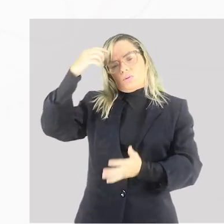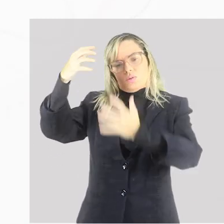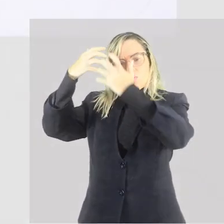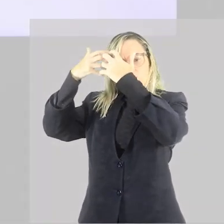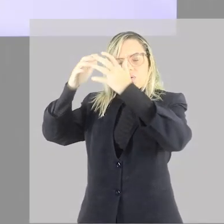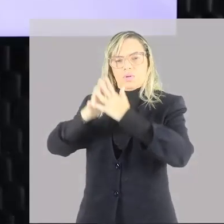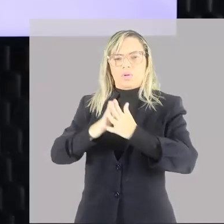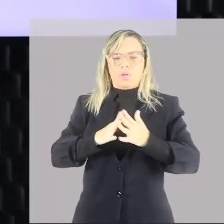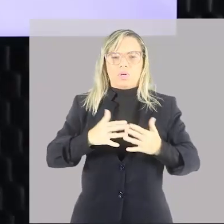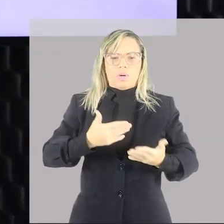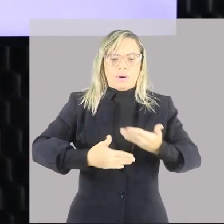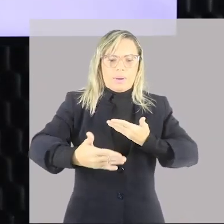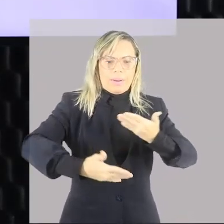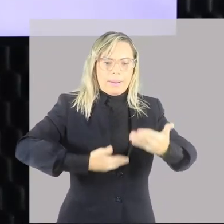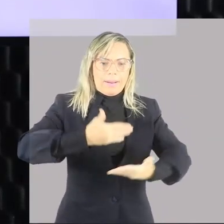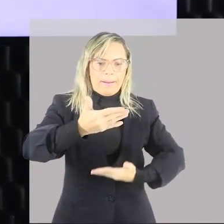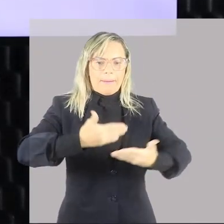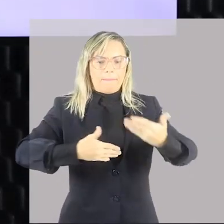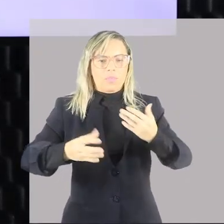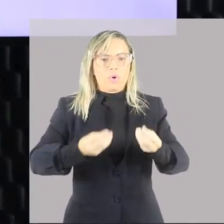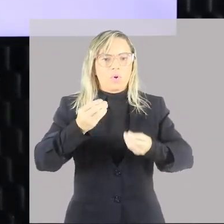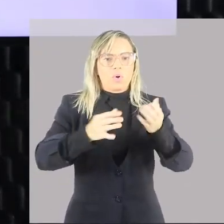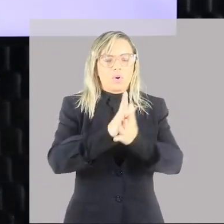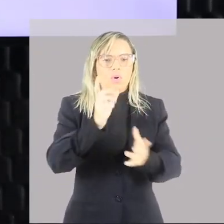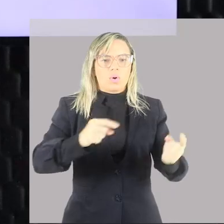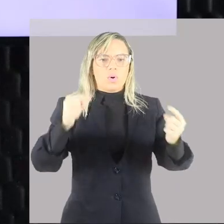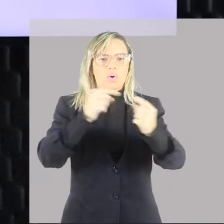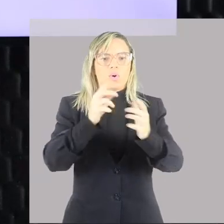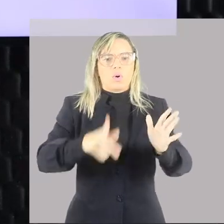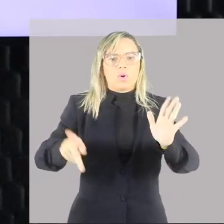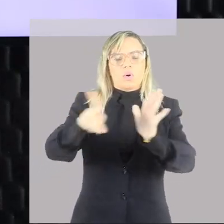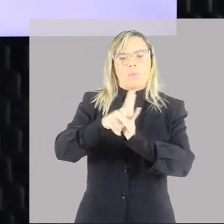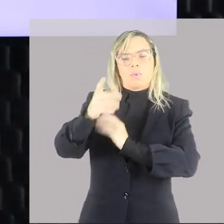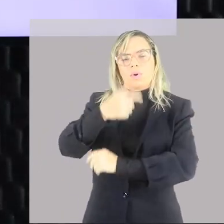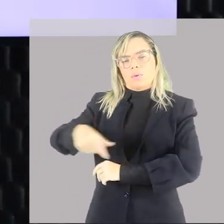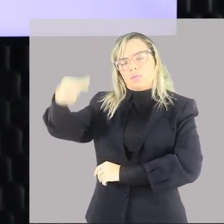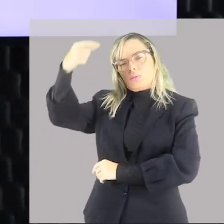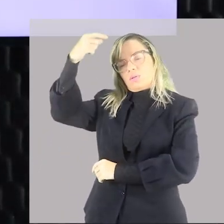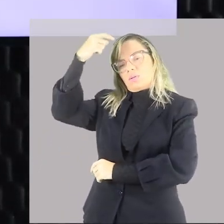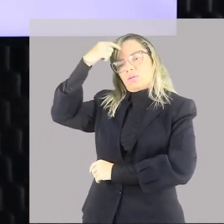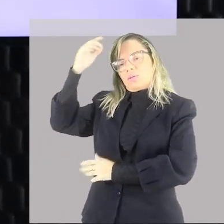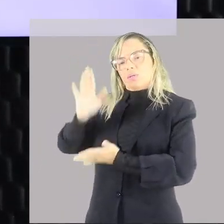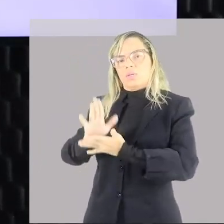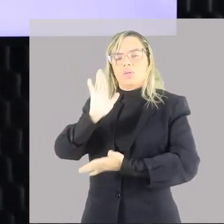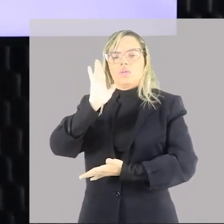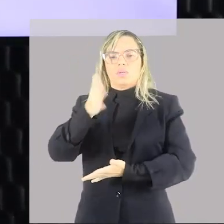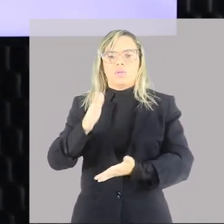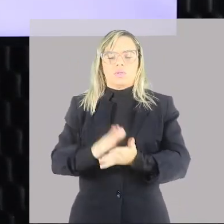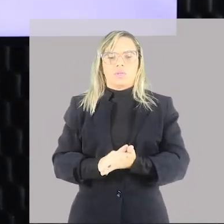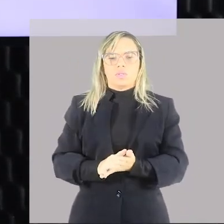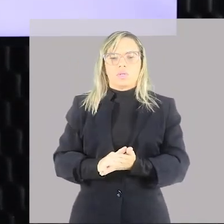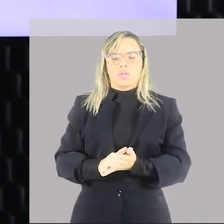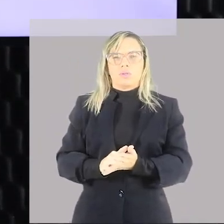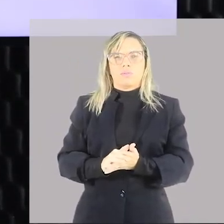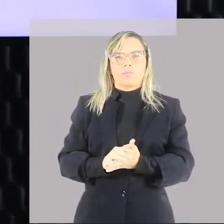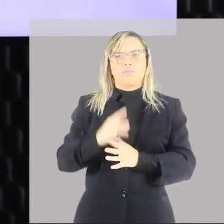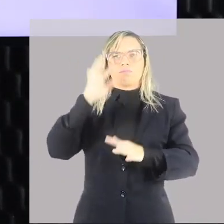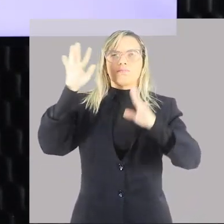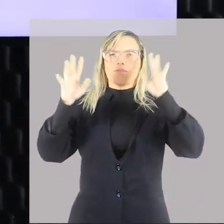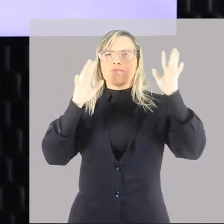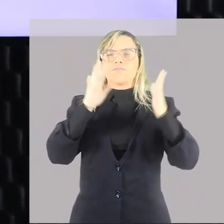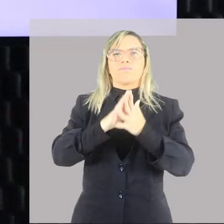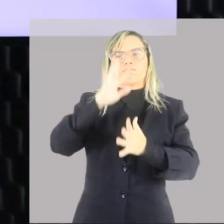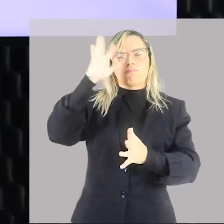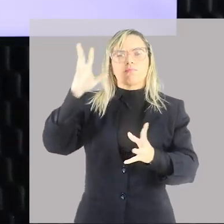justamente este movimento, você ter como objeto o próprio pensamento. Então você já imaginava alguma coisa, já intuía,